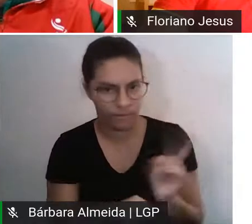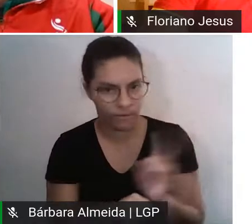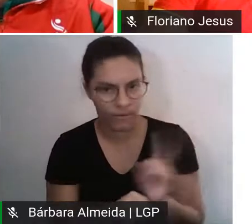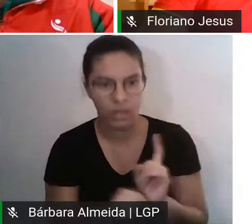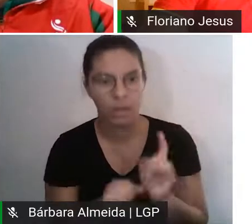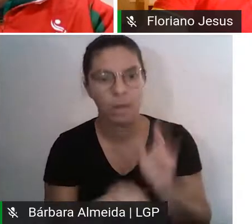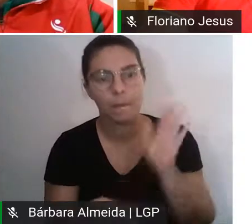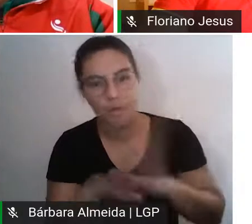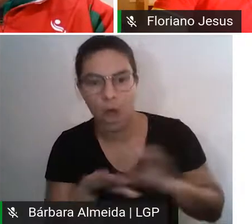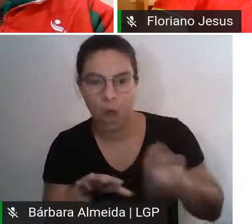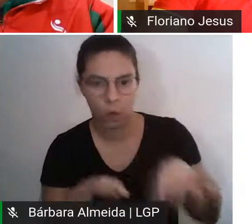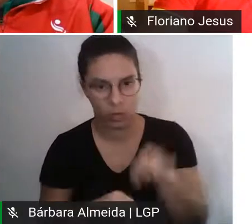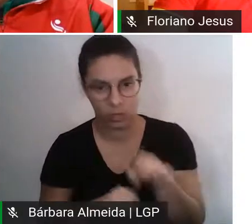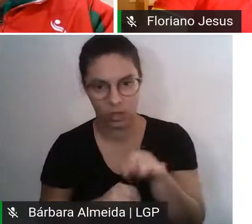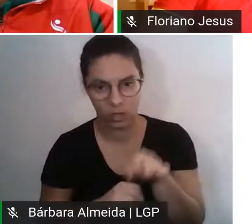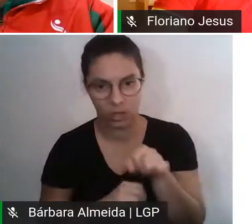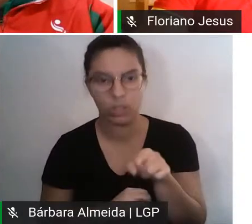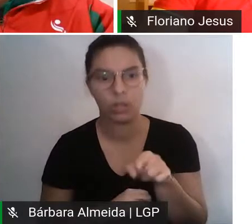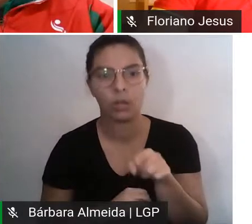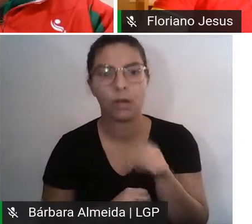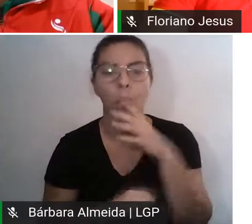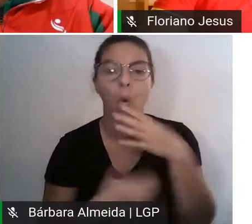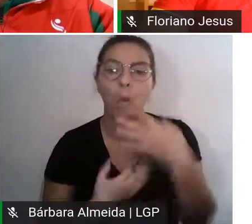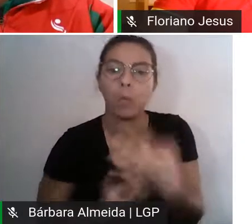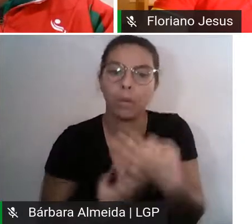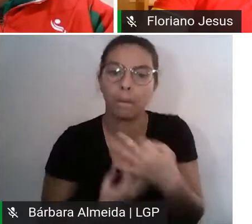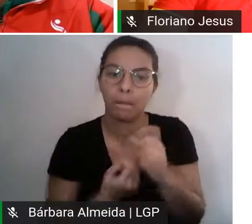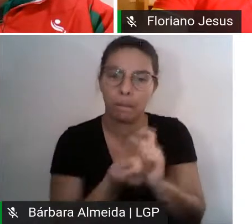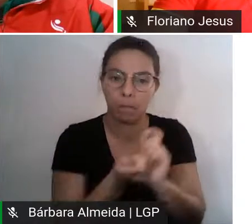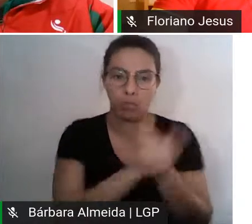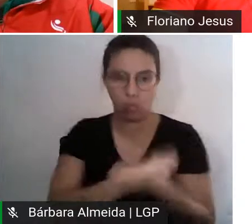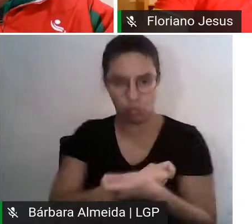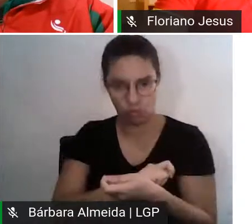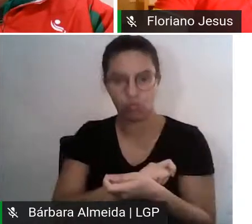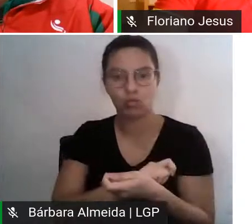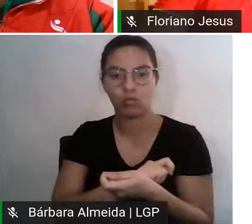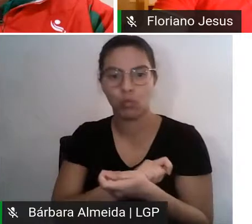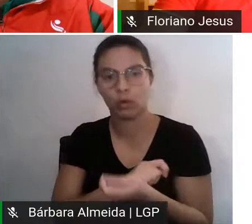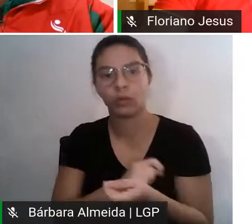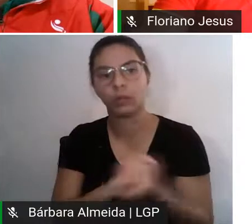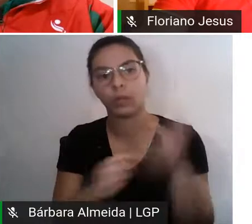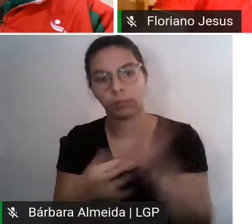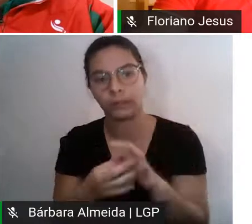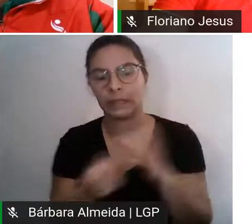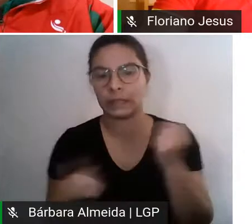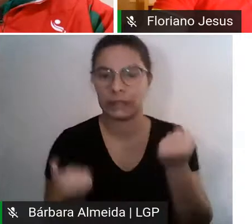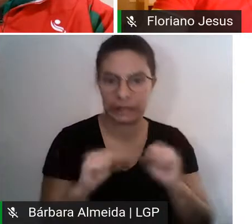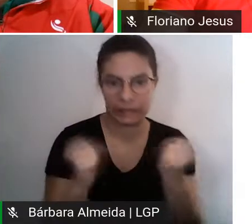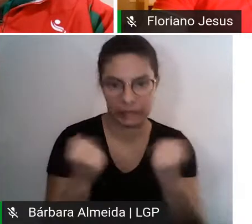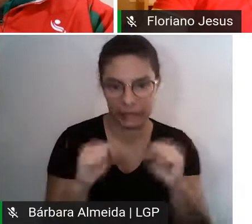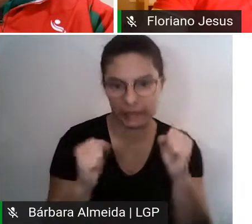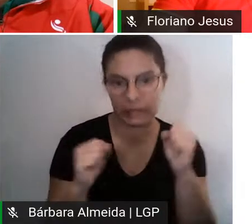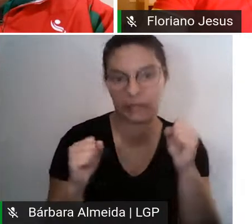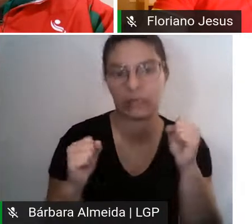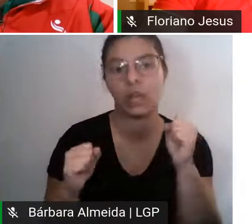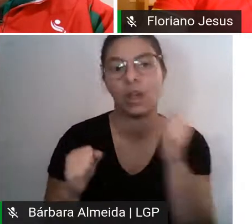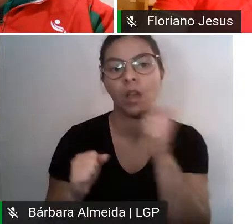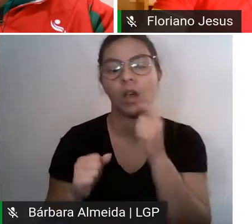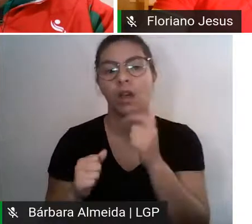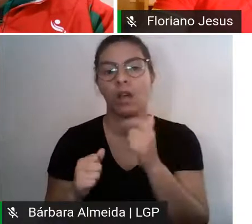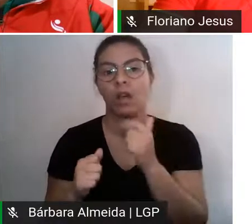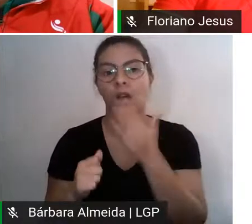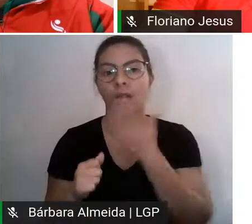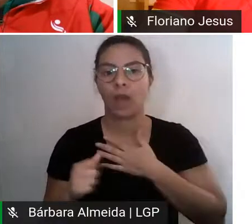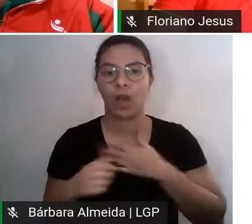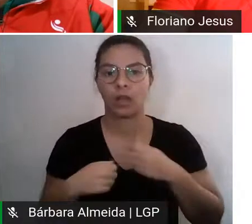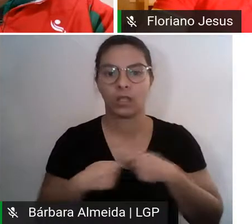disto, porque os comportamentos mudam, porque depois se estão em situação de classificação, estão mais estressados, a espasticidade vai aumentar. Esta depois